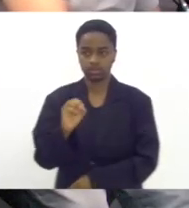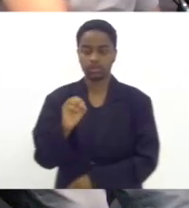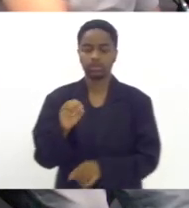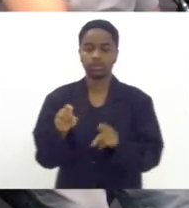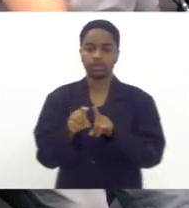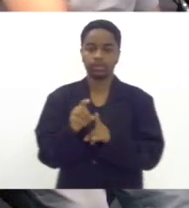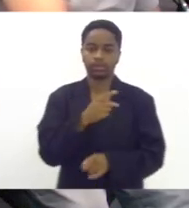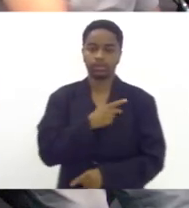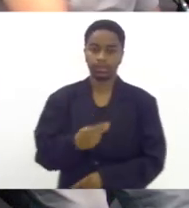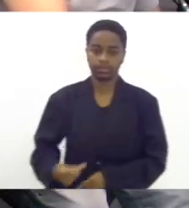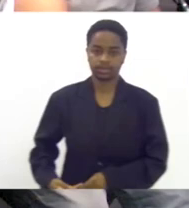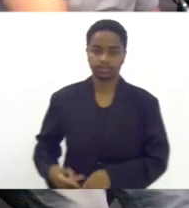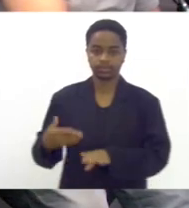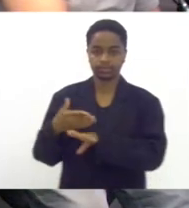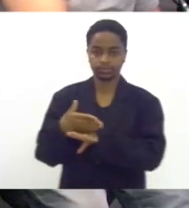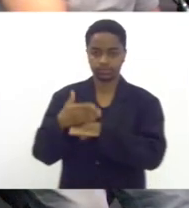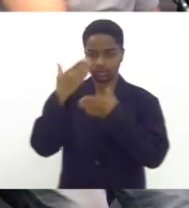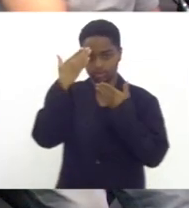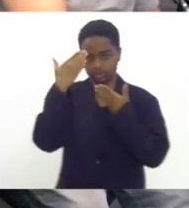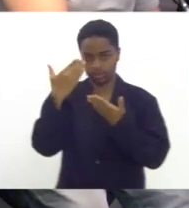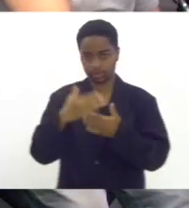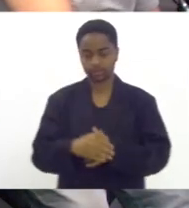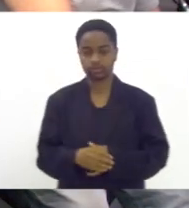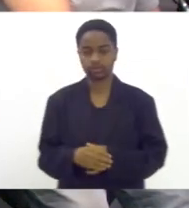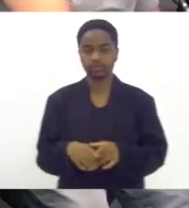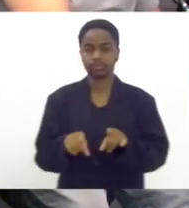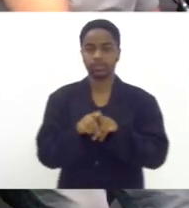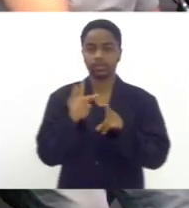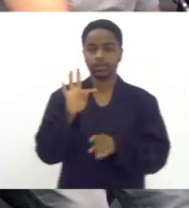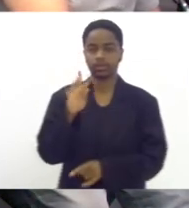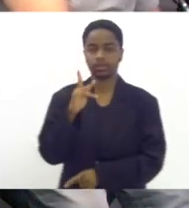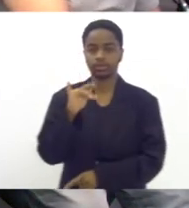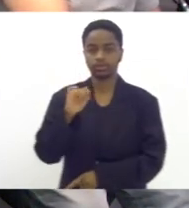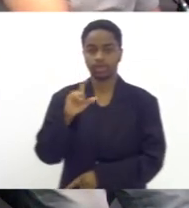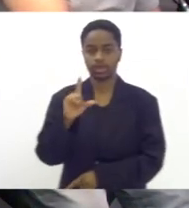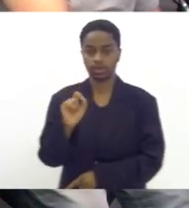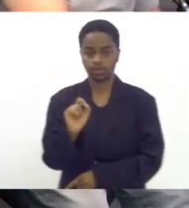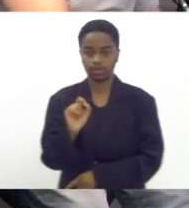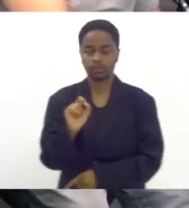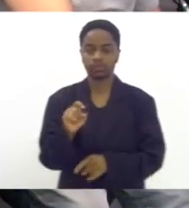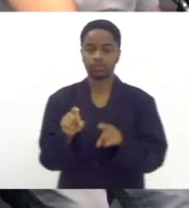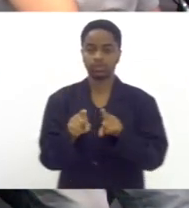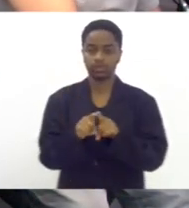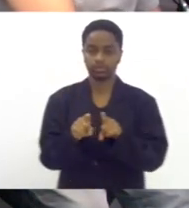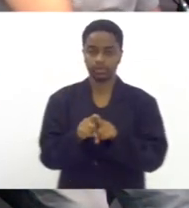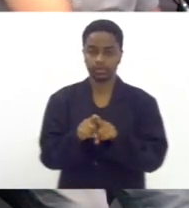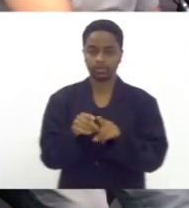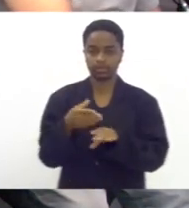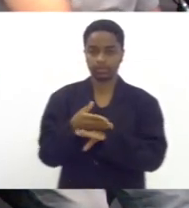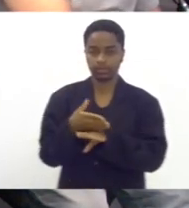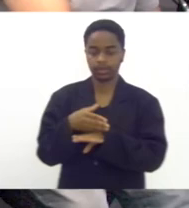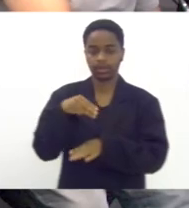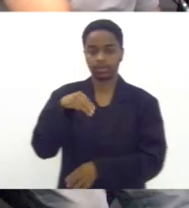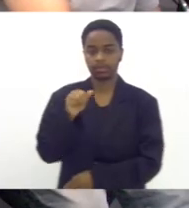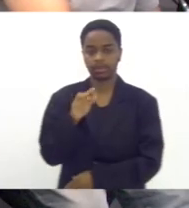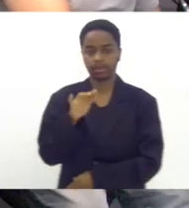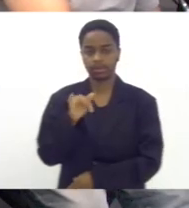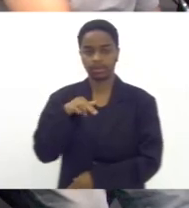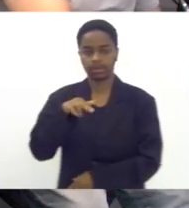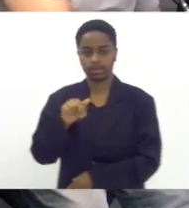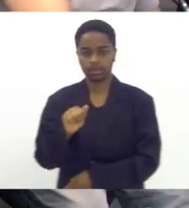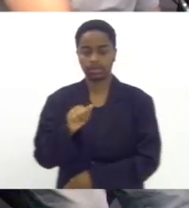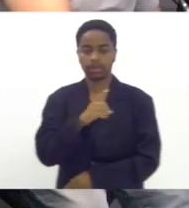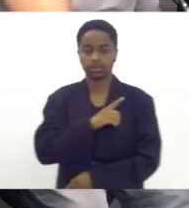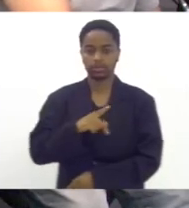presidente da naab Muito obrigado pela presença Dr Thiago Souza gerente jurídico da leve saúde Dra Marina Lopes defensora pública